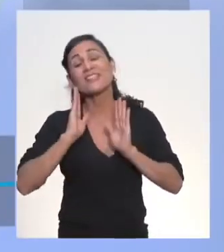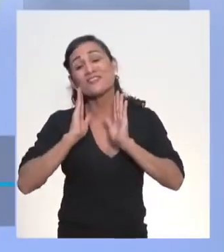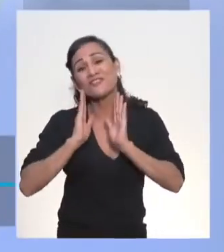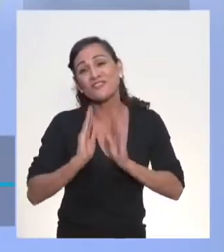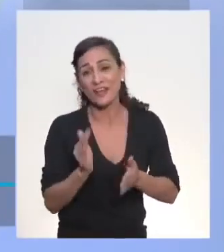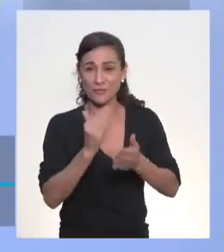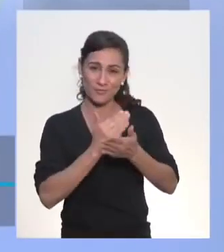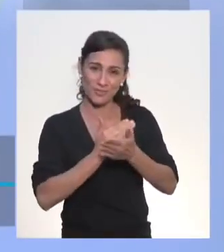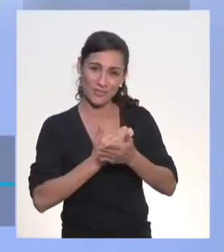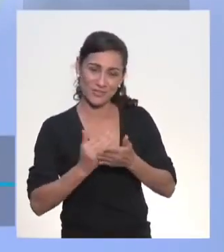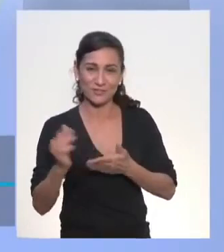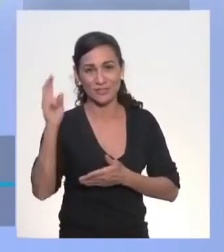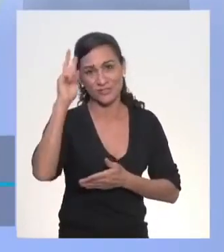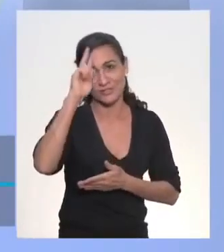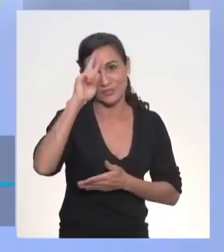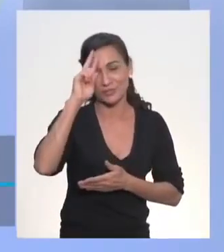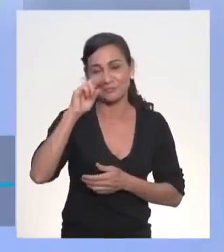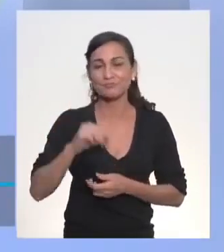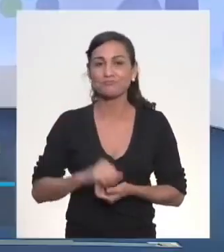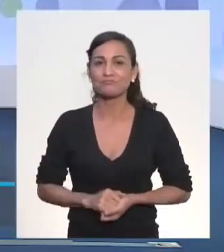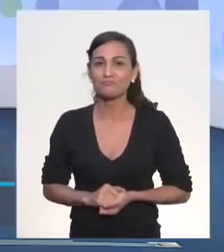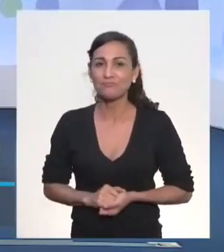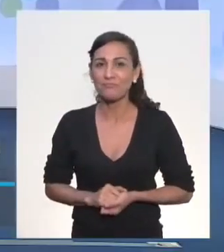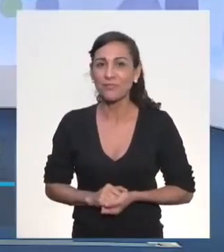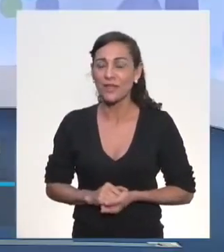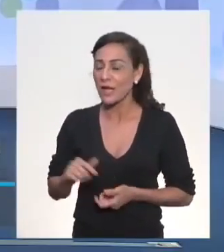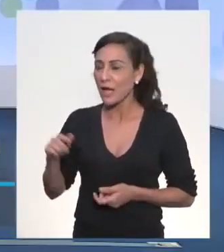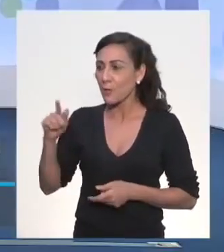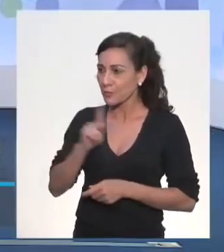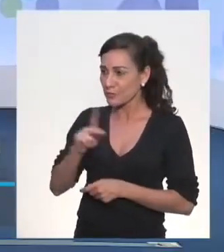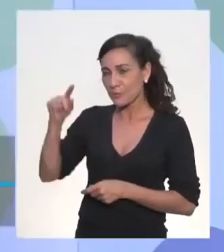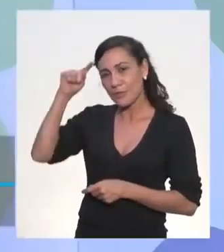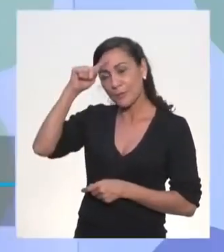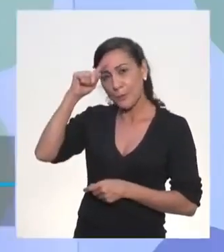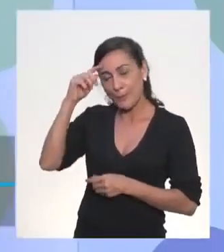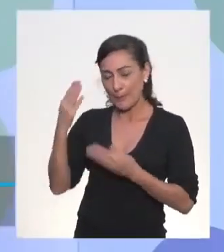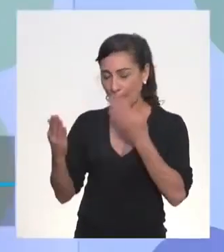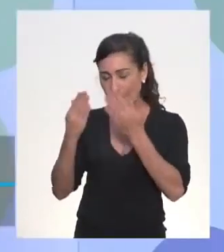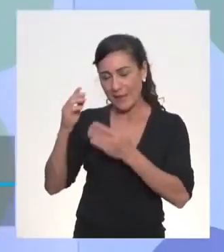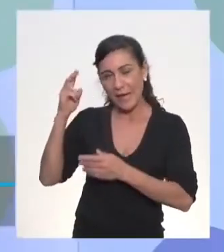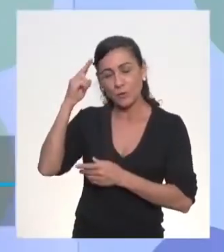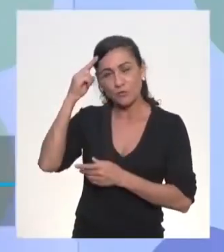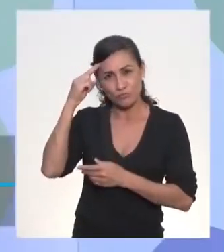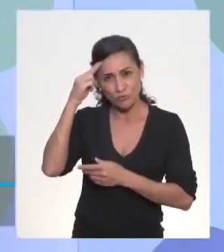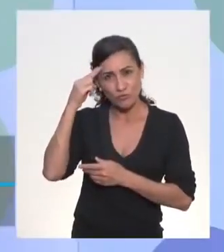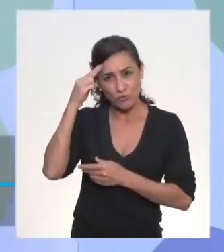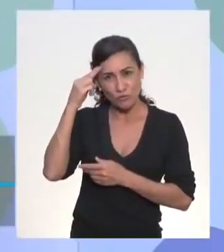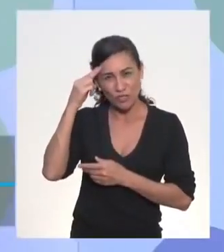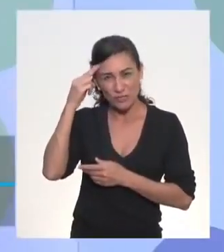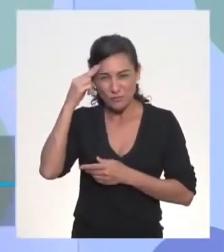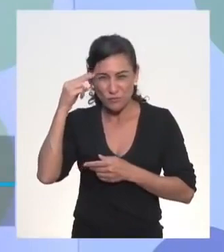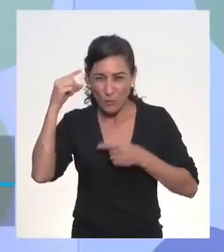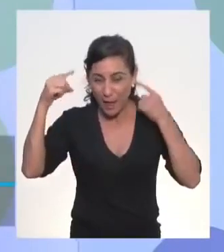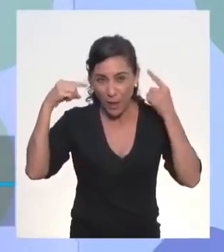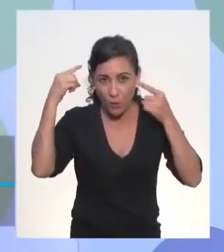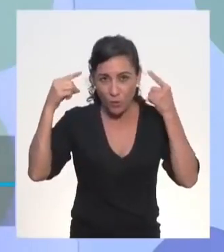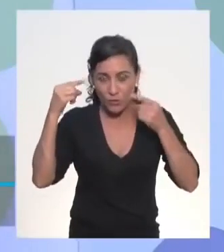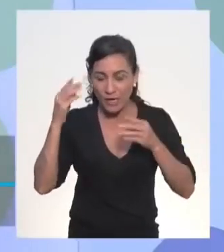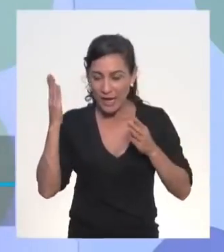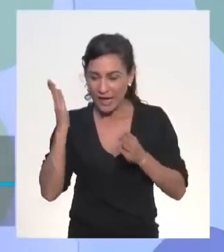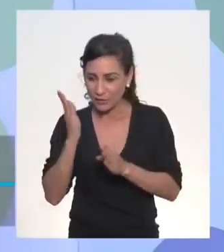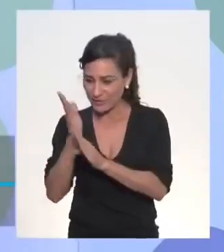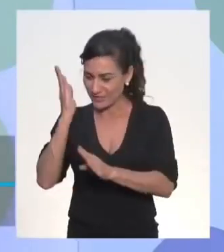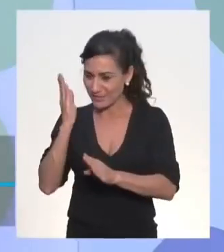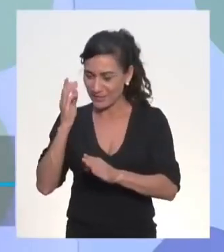a narrativa já está se desenvolvendo. Professor Mauro, podia comparar com sonhos também? Porque a gente sonha, às vezes, você já teve aquele sonho maluco, que acontece uma coisa,